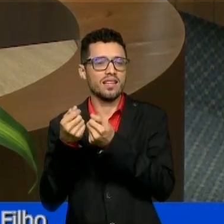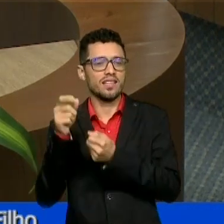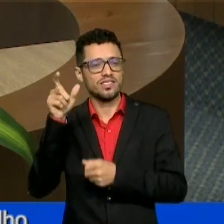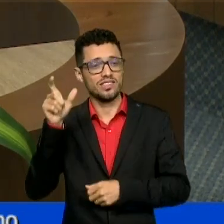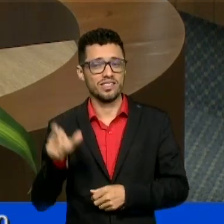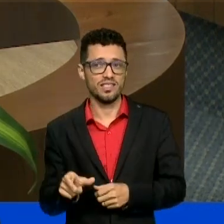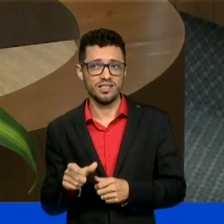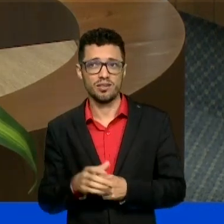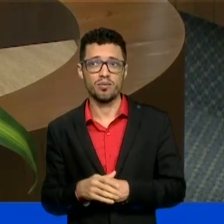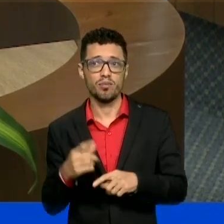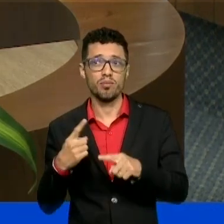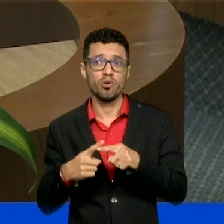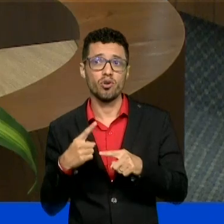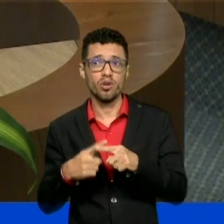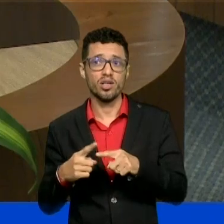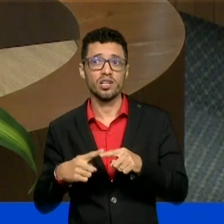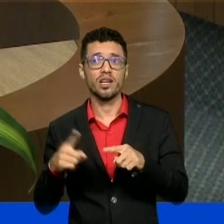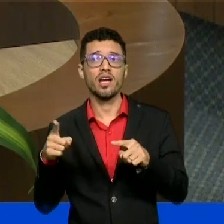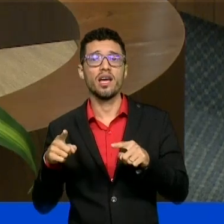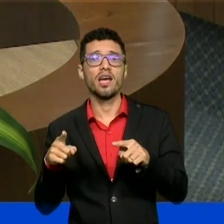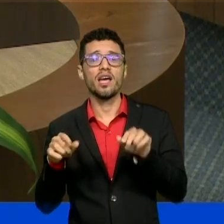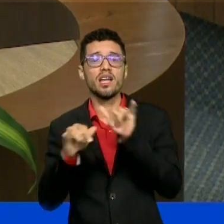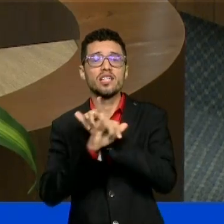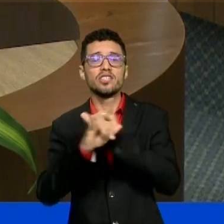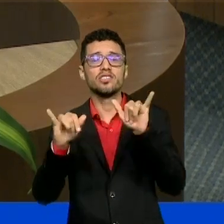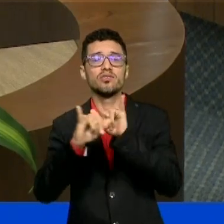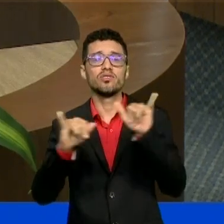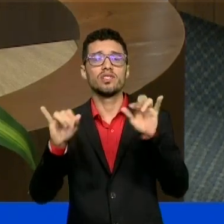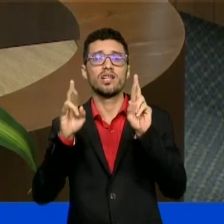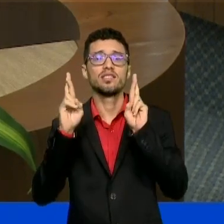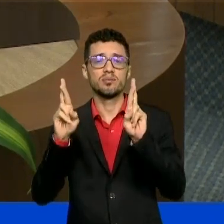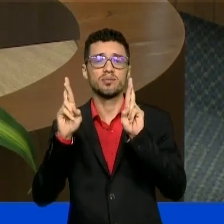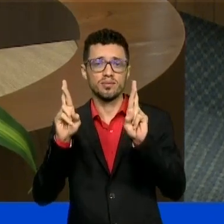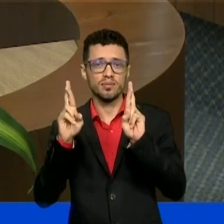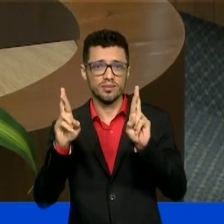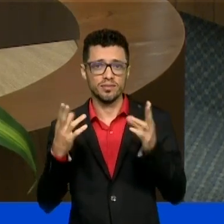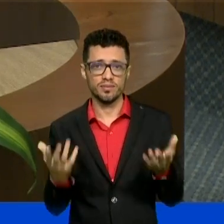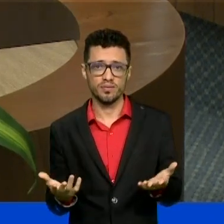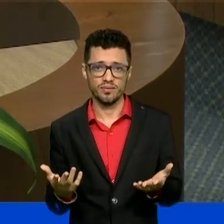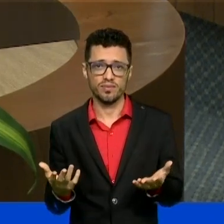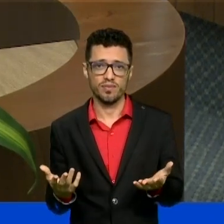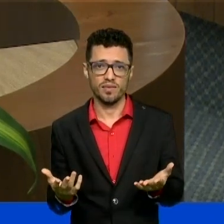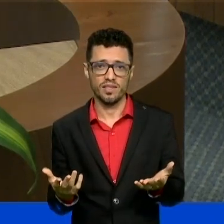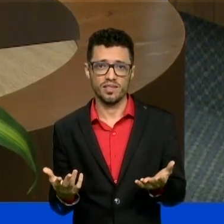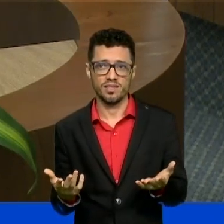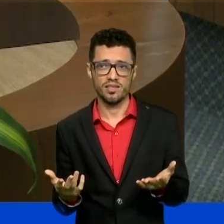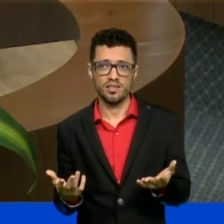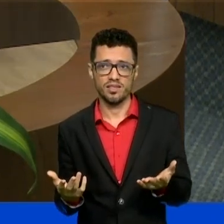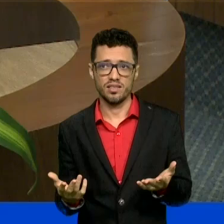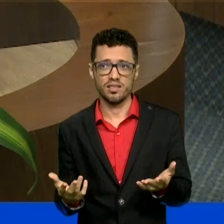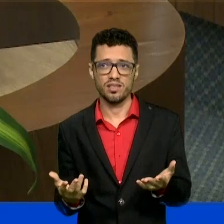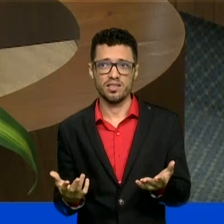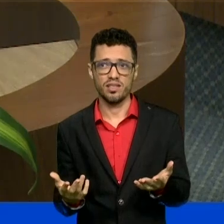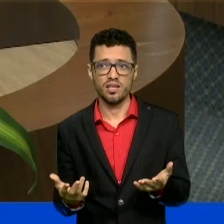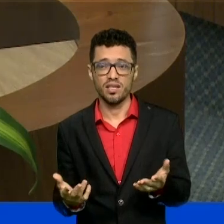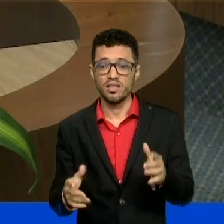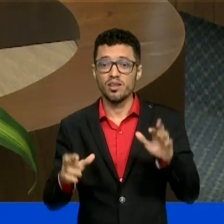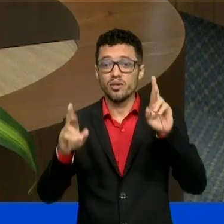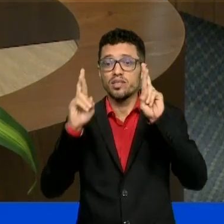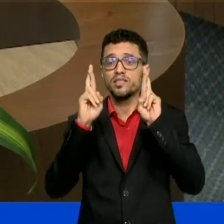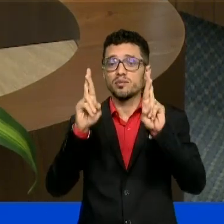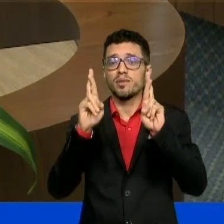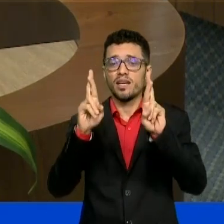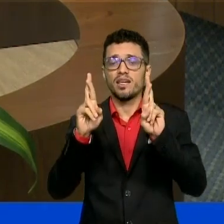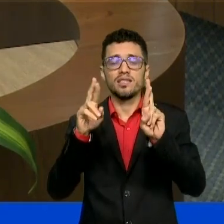espalha esperança. Todo político tem que espalhar esperança. E esperança é mentira a longo prazo, a não ser que se